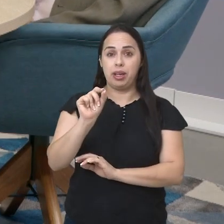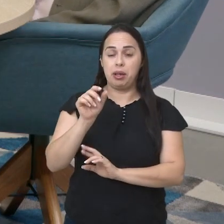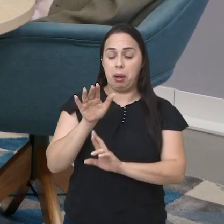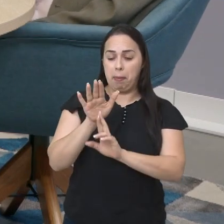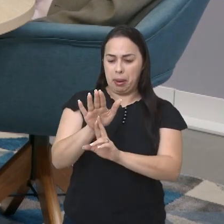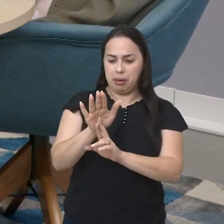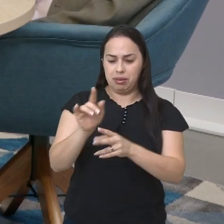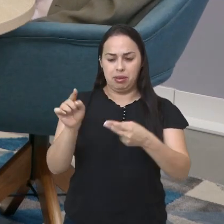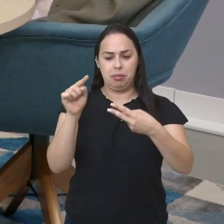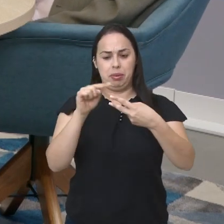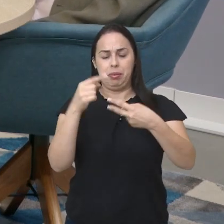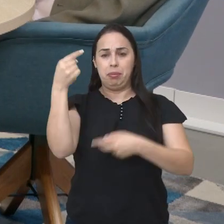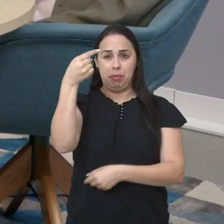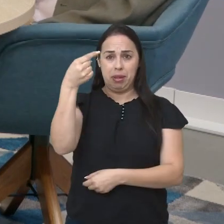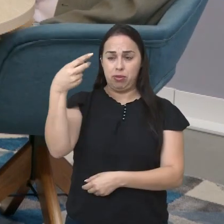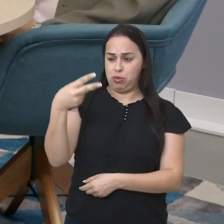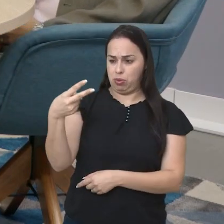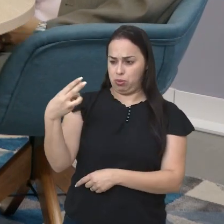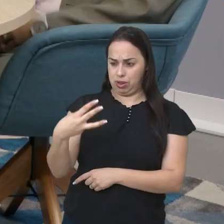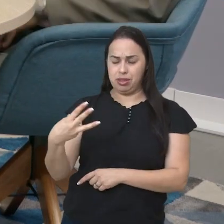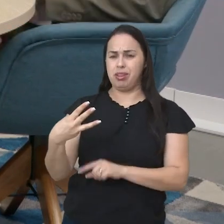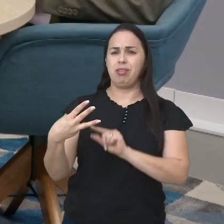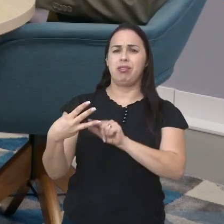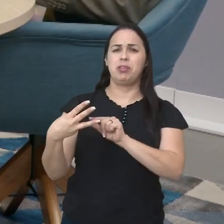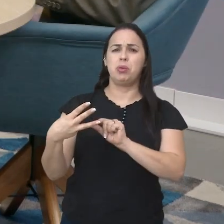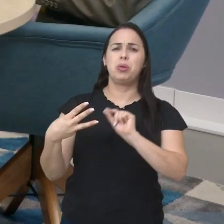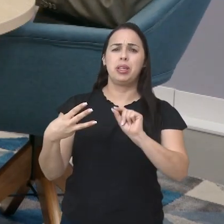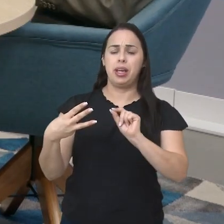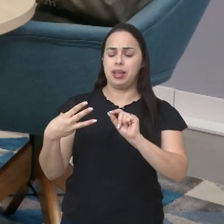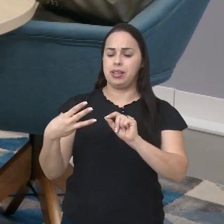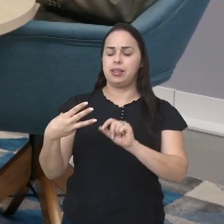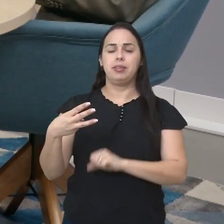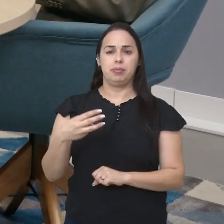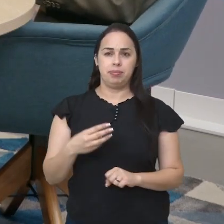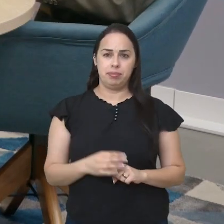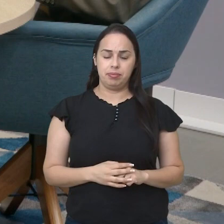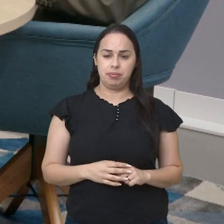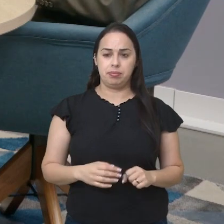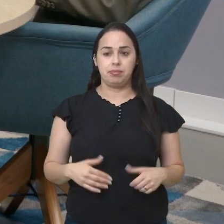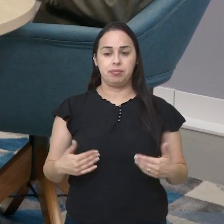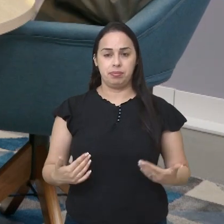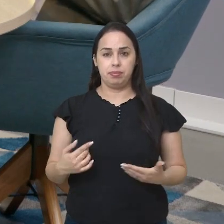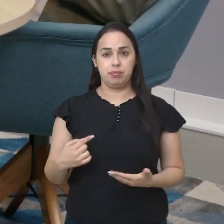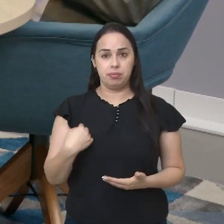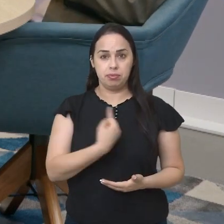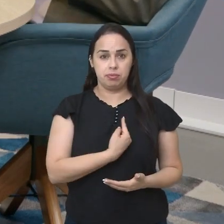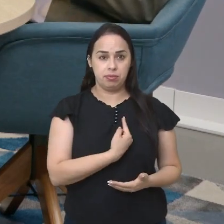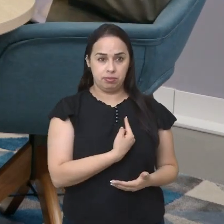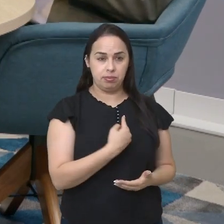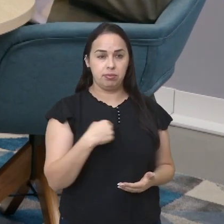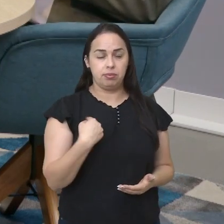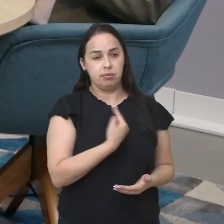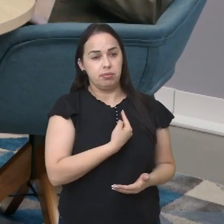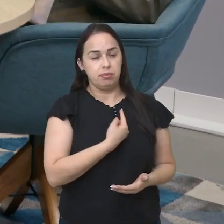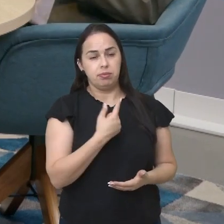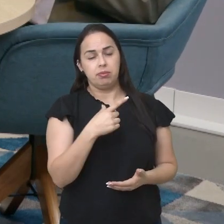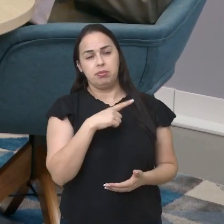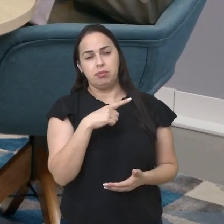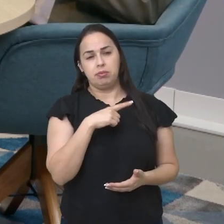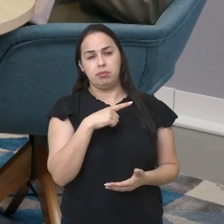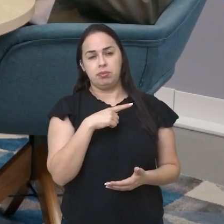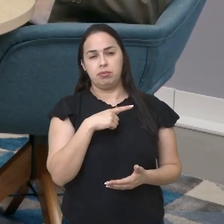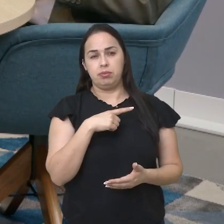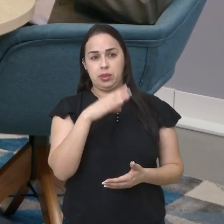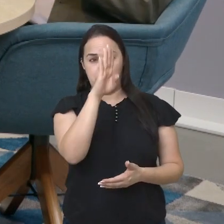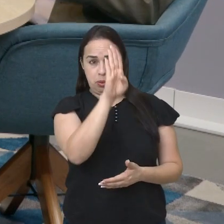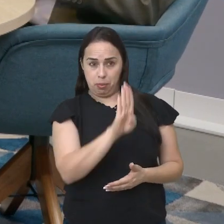primeiro, o segundo e o terceiro setor. Tá, vamos lá. A gente tem na organização, né, do